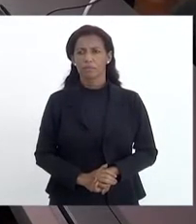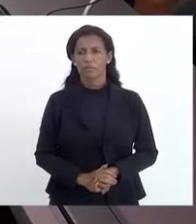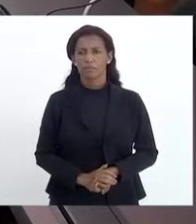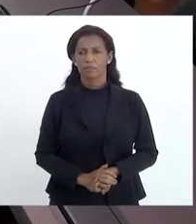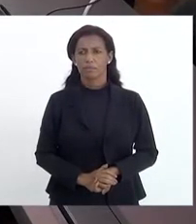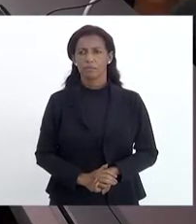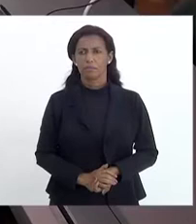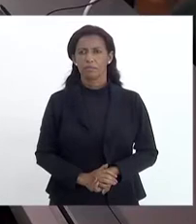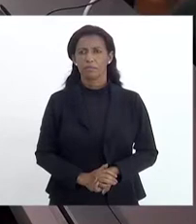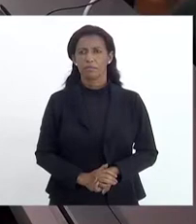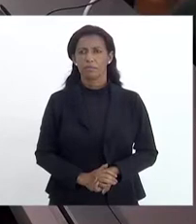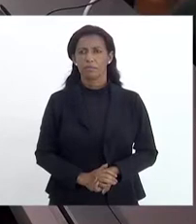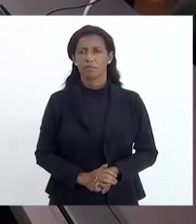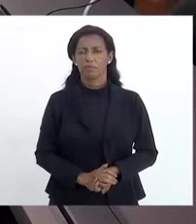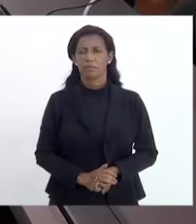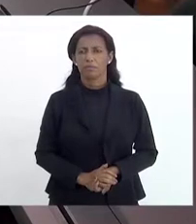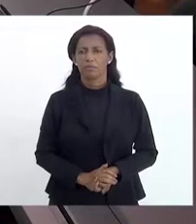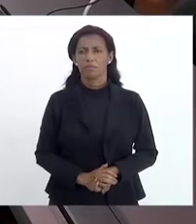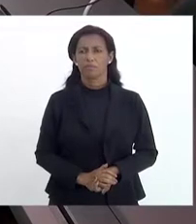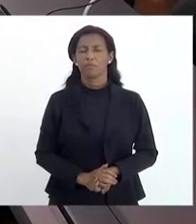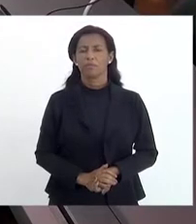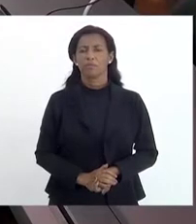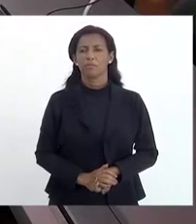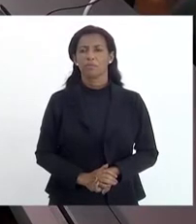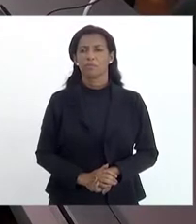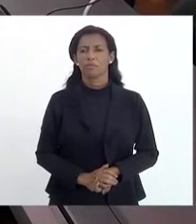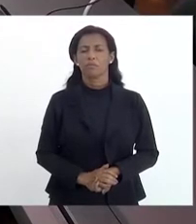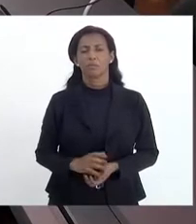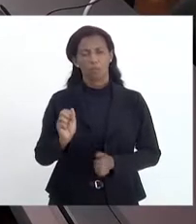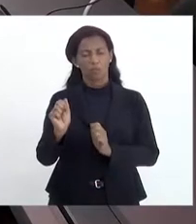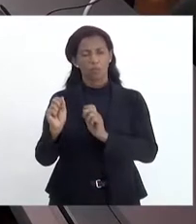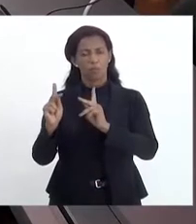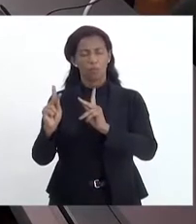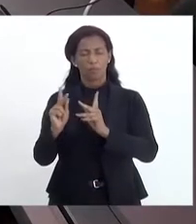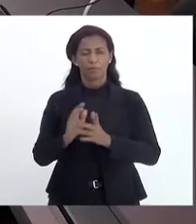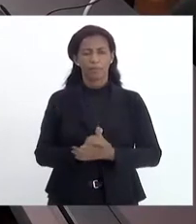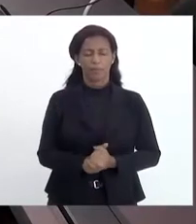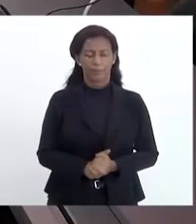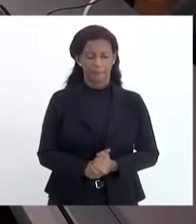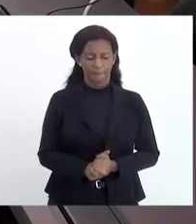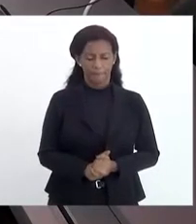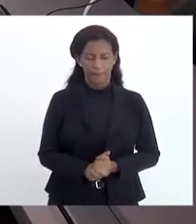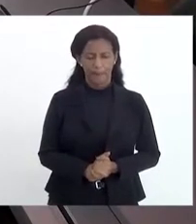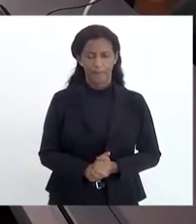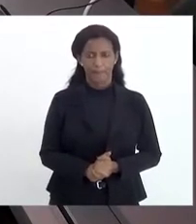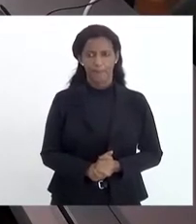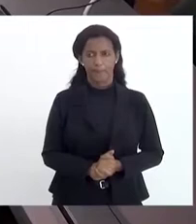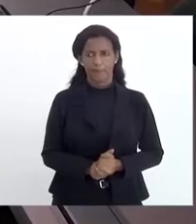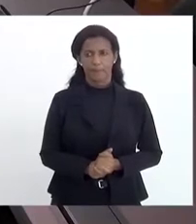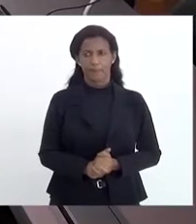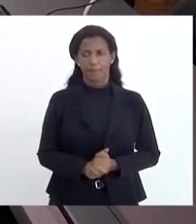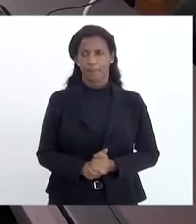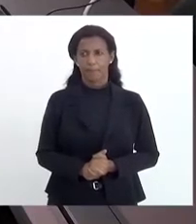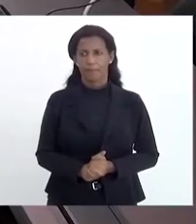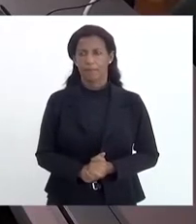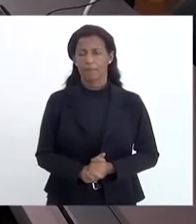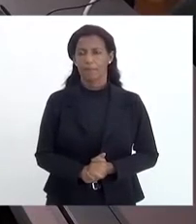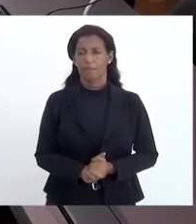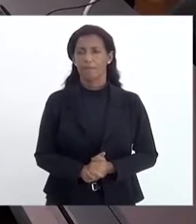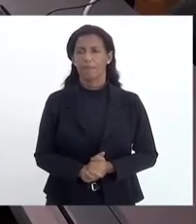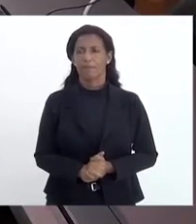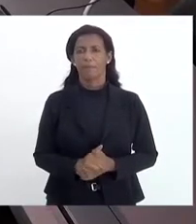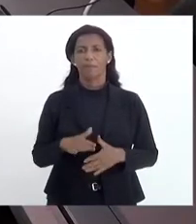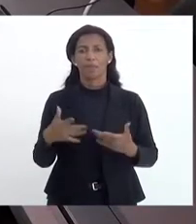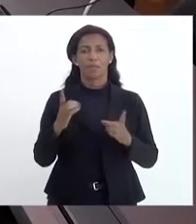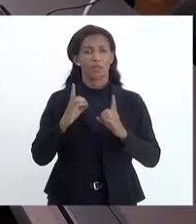Um é programa e outra prioridade. E outra prioridade, exato. Ok, senhor presidente. Okay. Minha doença, mas são ações distintas. Então,